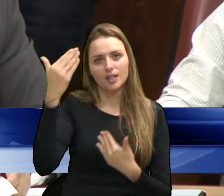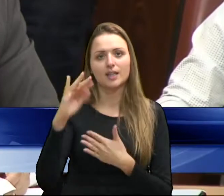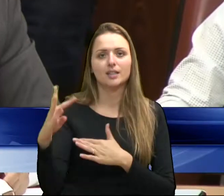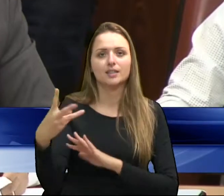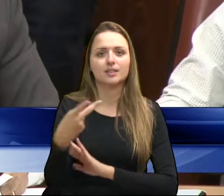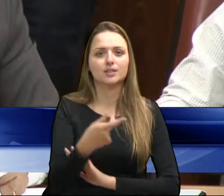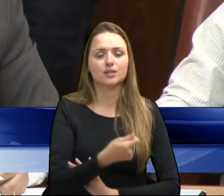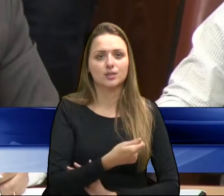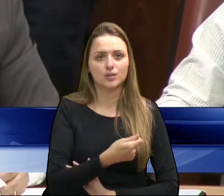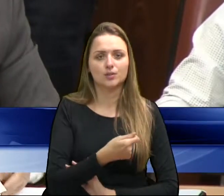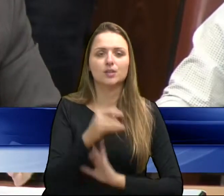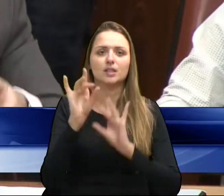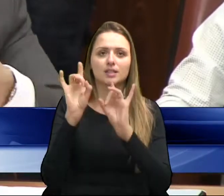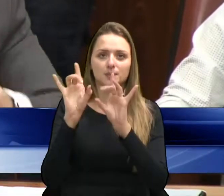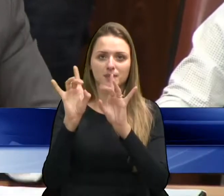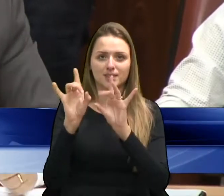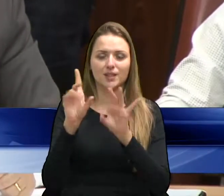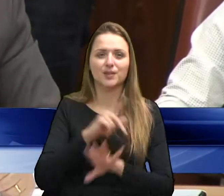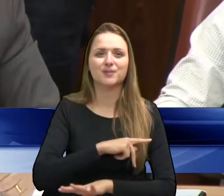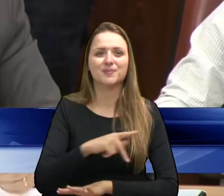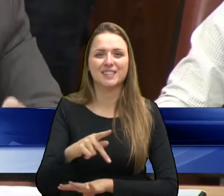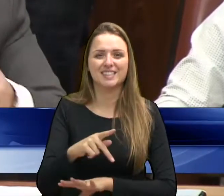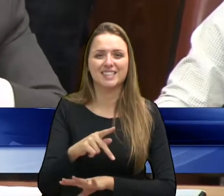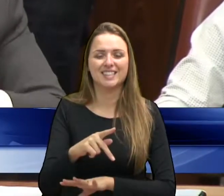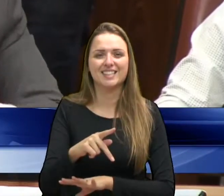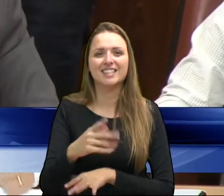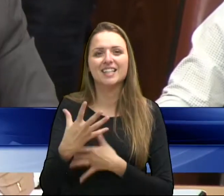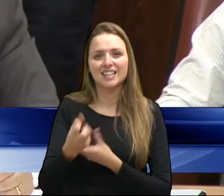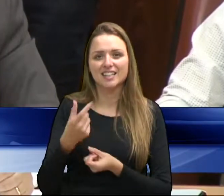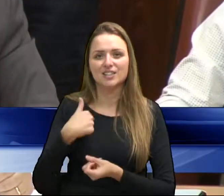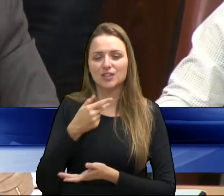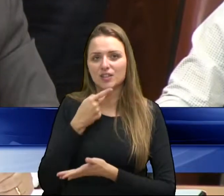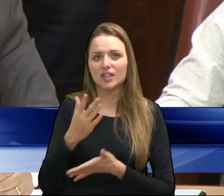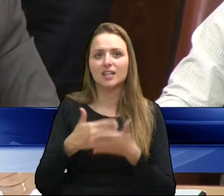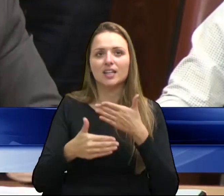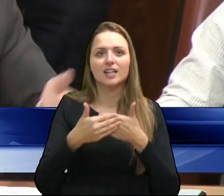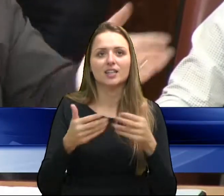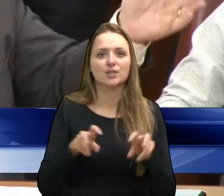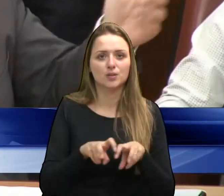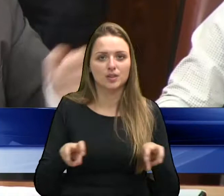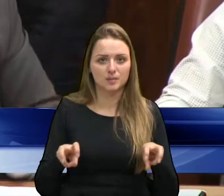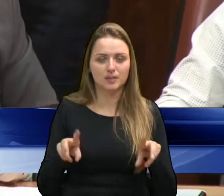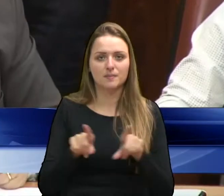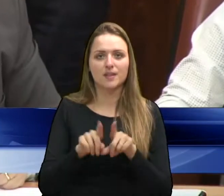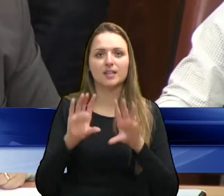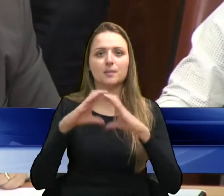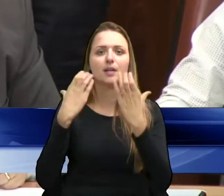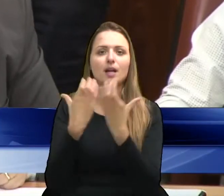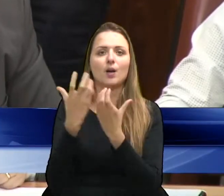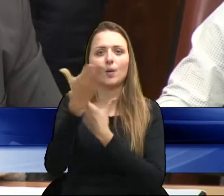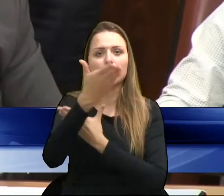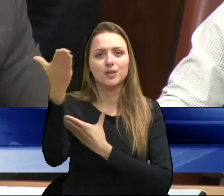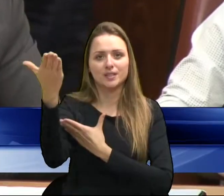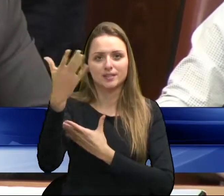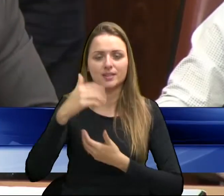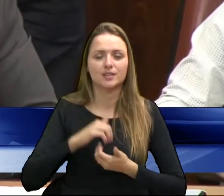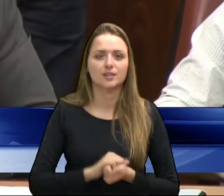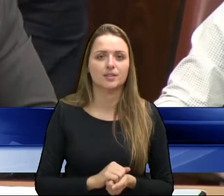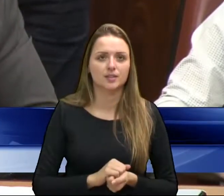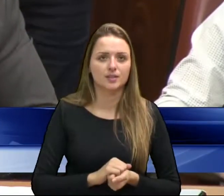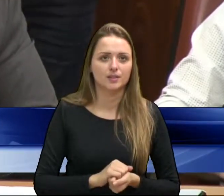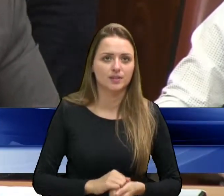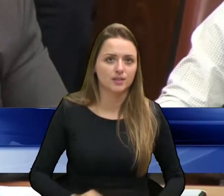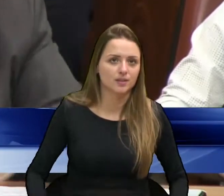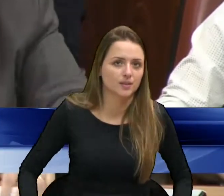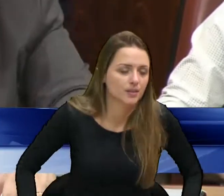todos, especialmente ao presidente que me concedeu a palavra, os demais membros da mesa e a comunidade que nos ouve.